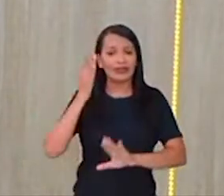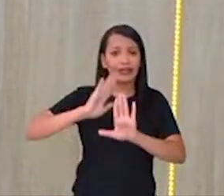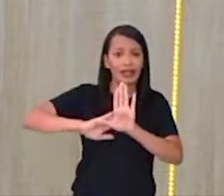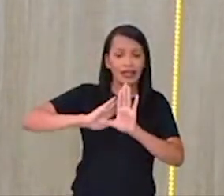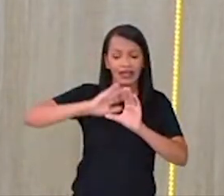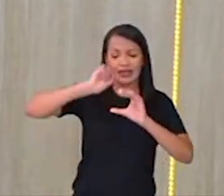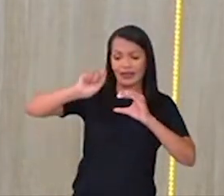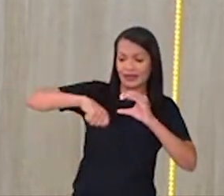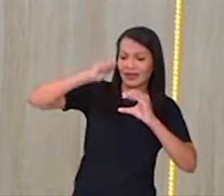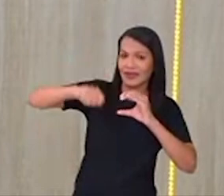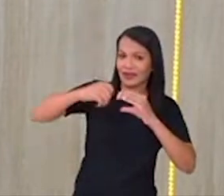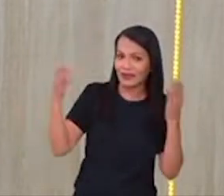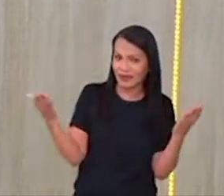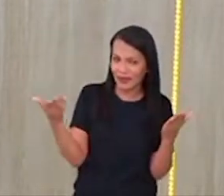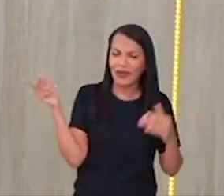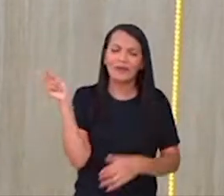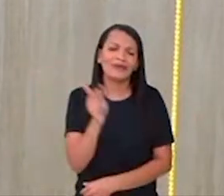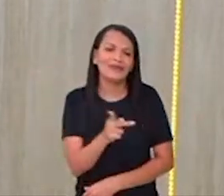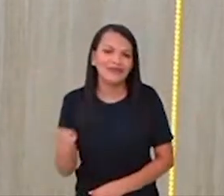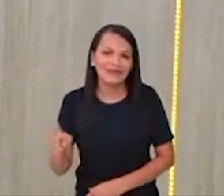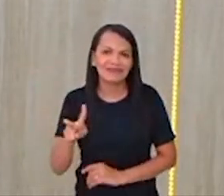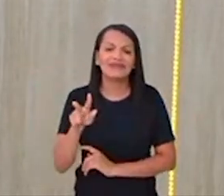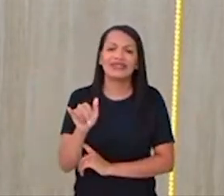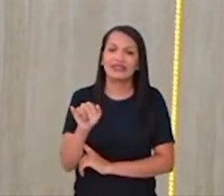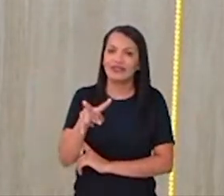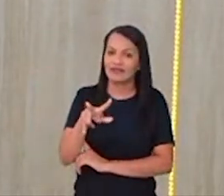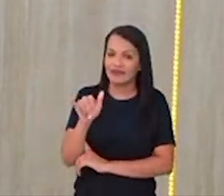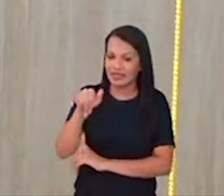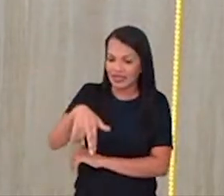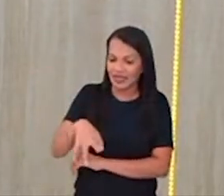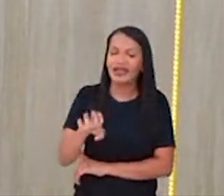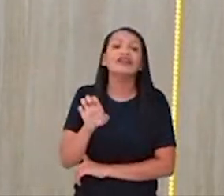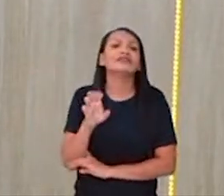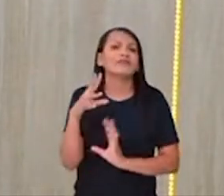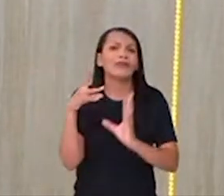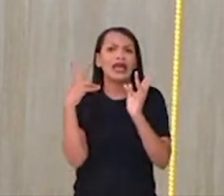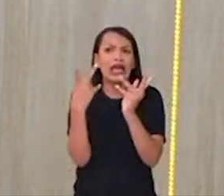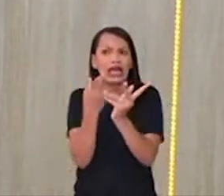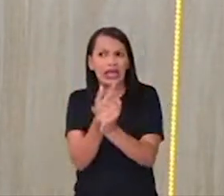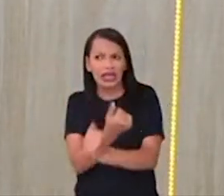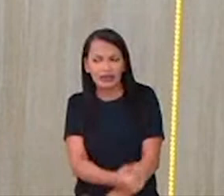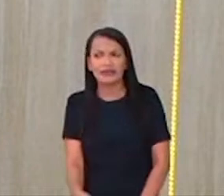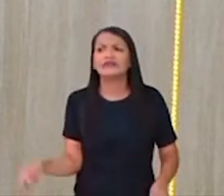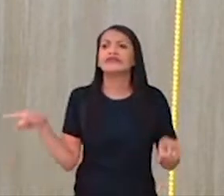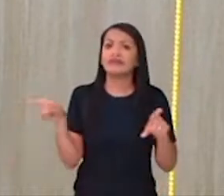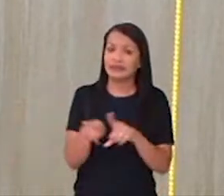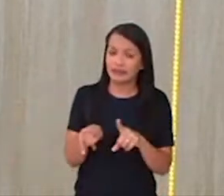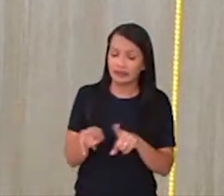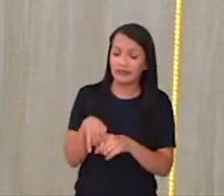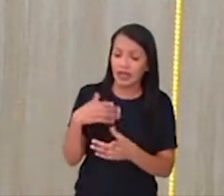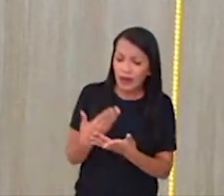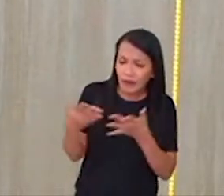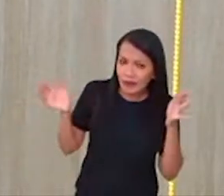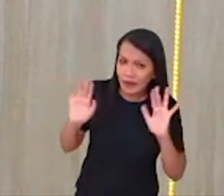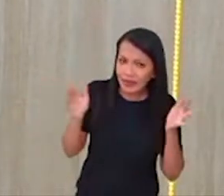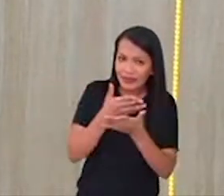até vocês. A professora Viviane, que é sempre maravilhosa em suas colocações. Inclusive, passarei a fala para ela, para que ela se despeça